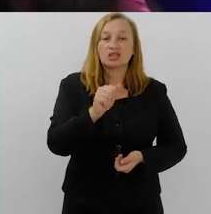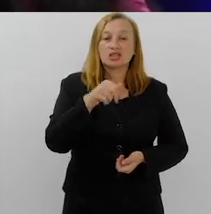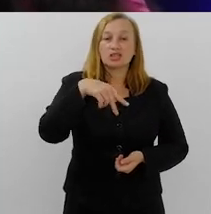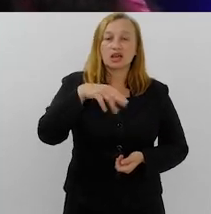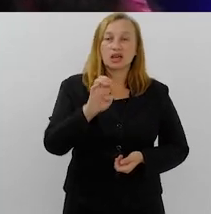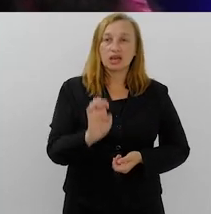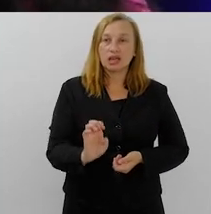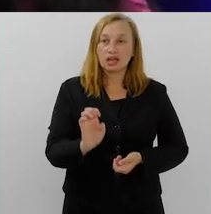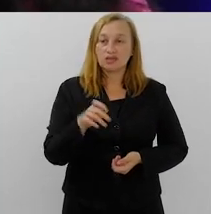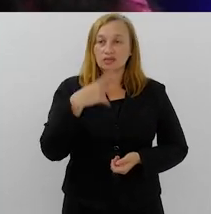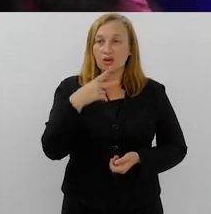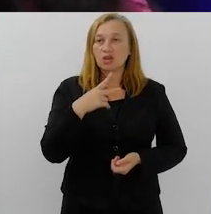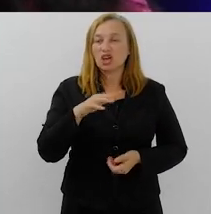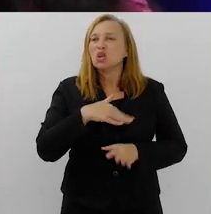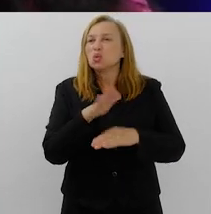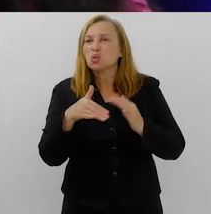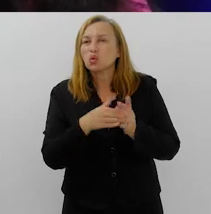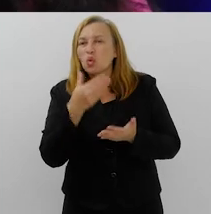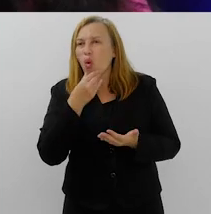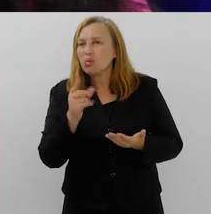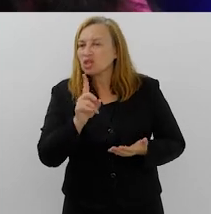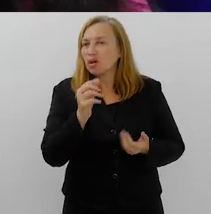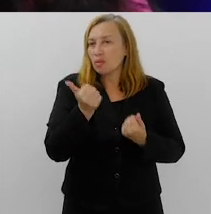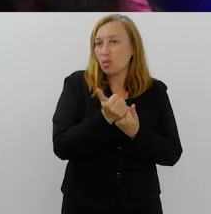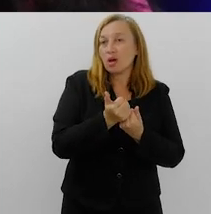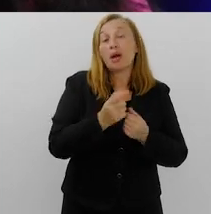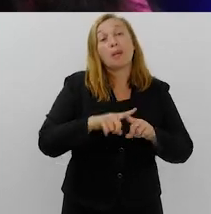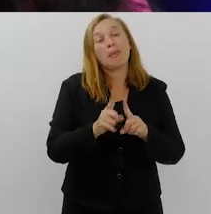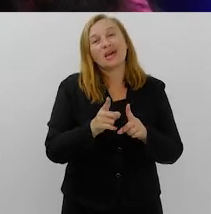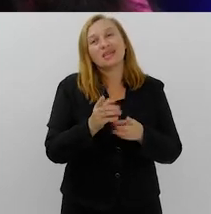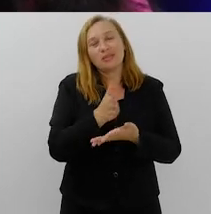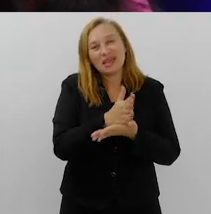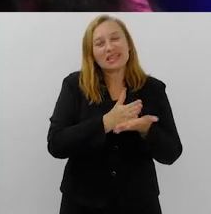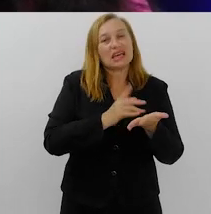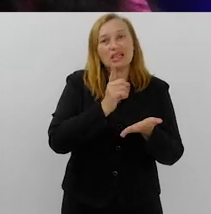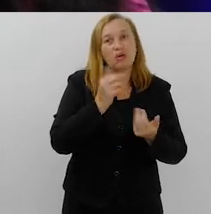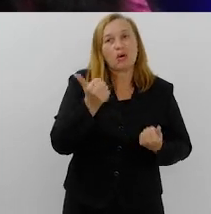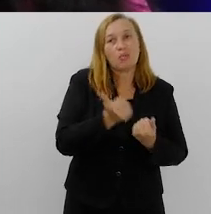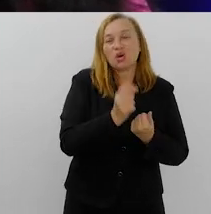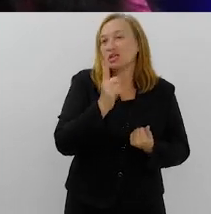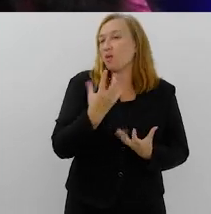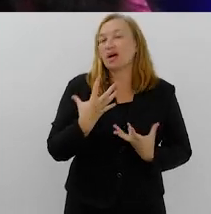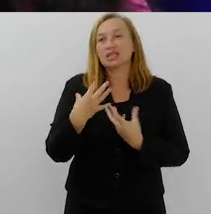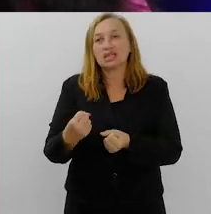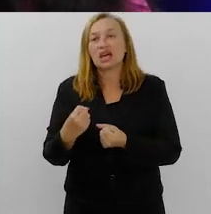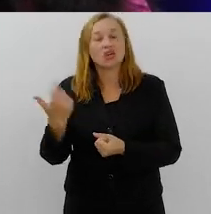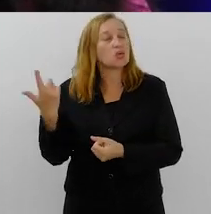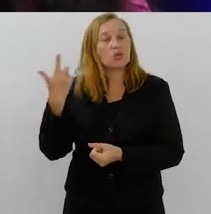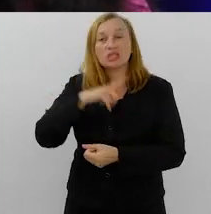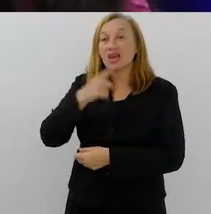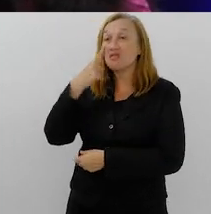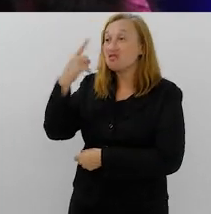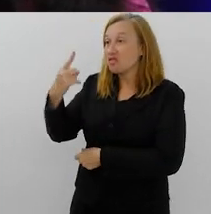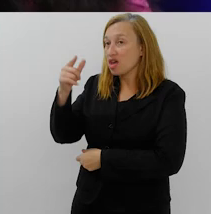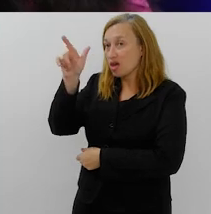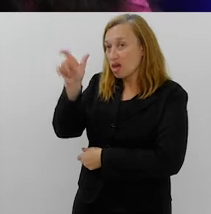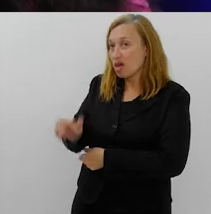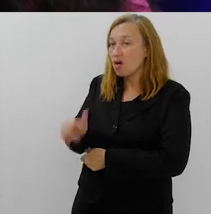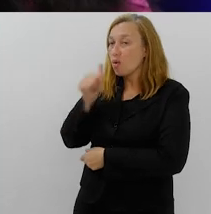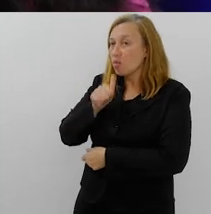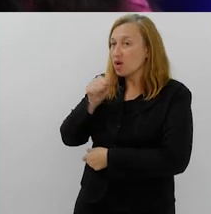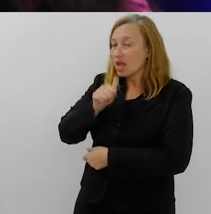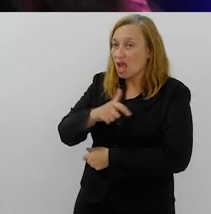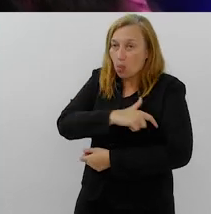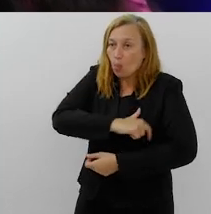foi o que a ja falou nem é todos os homens que não apoiam mas a maioria não apoia a maioria não não consegue aceitar não consegue ver uma